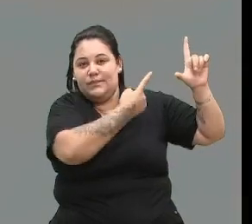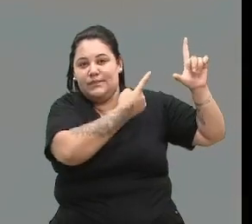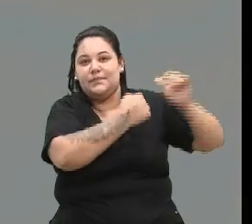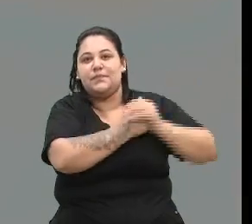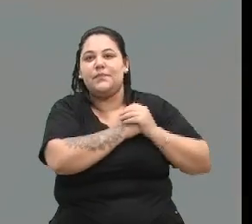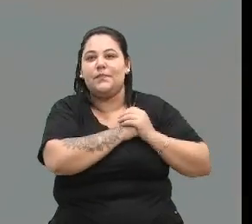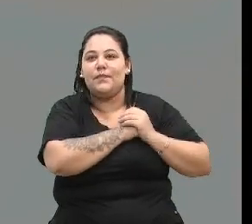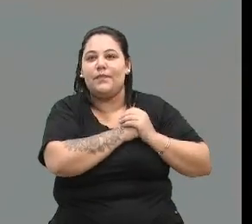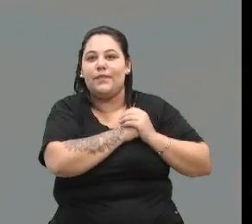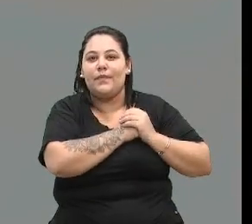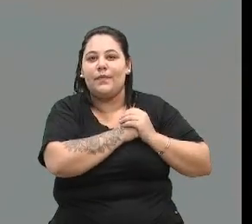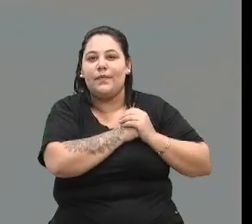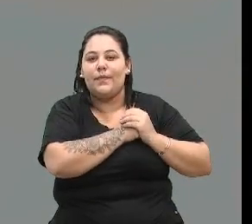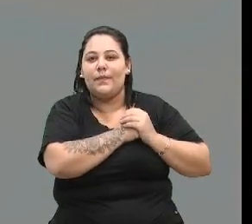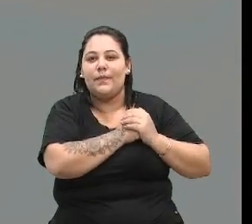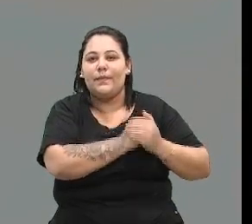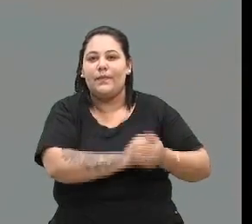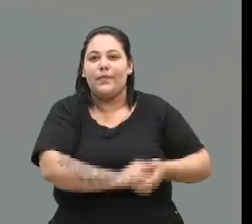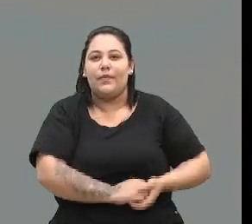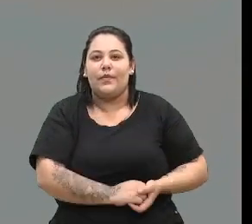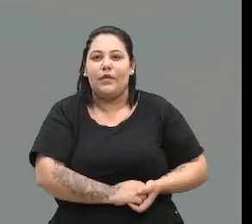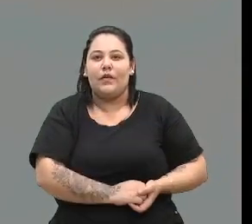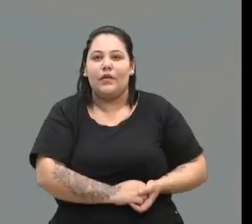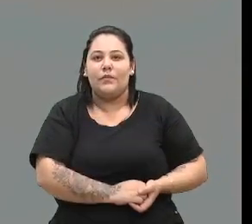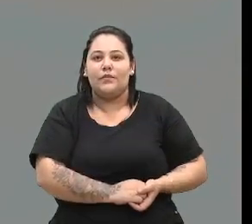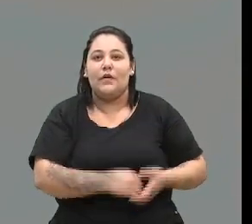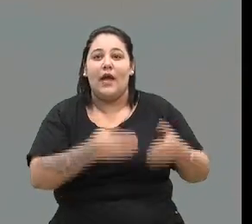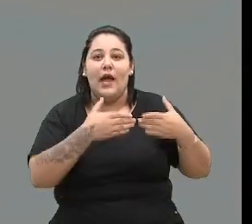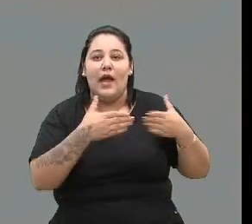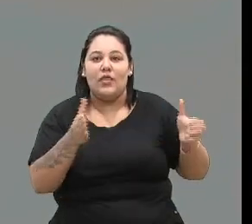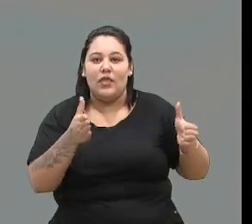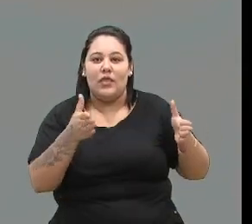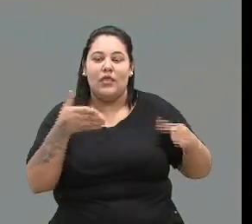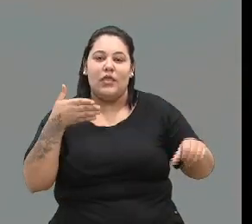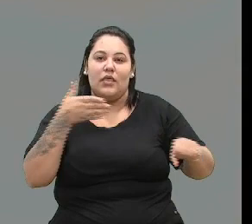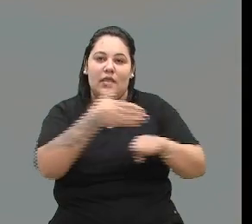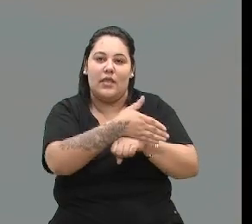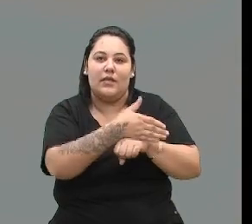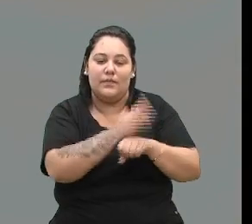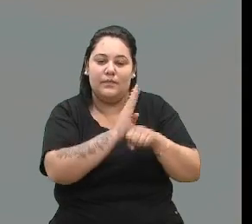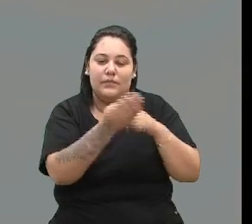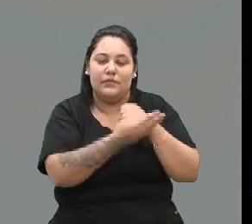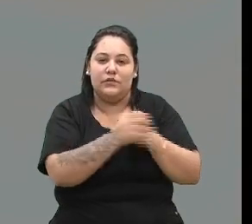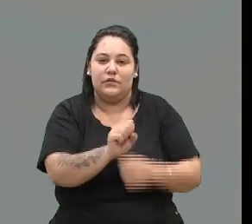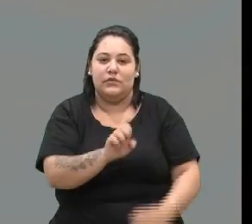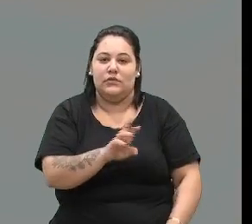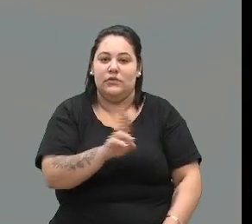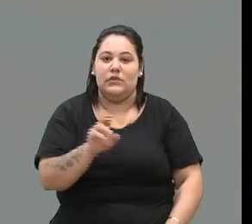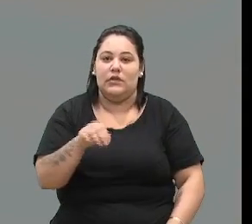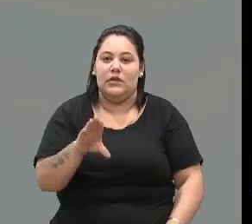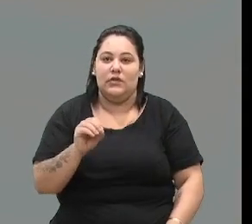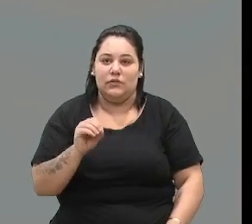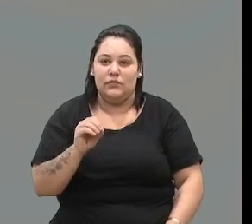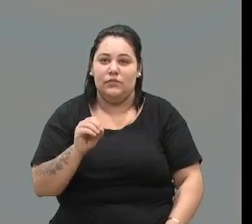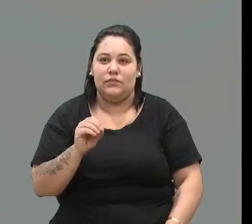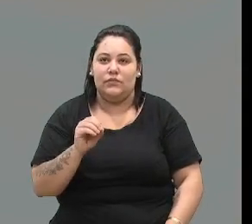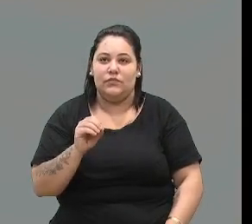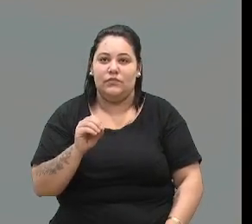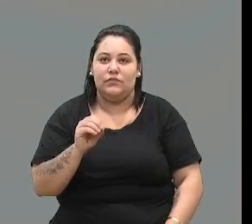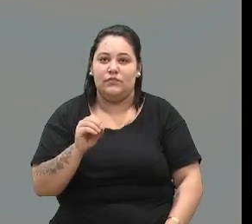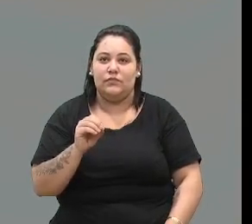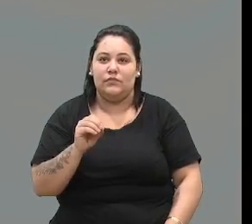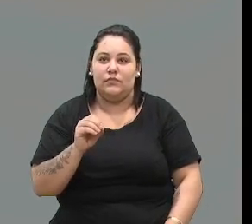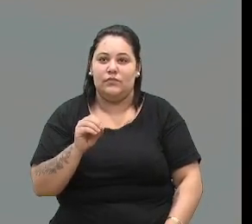aí então a nova entrada do bairro Serrano. Essa nova entrada do bairro Serrano, ela vai ser